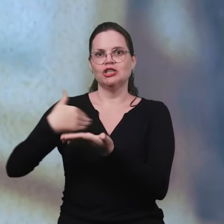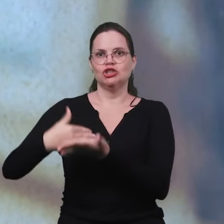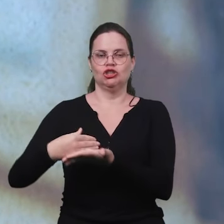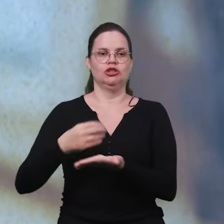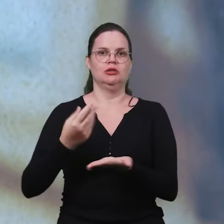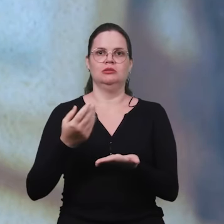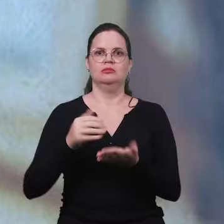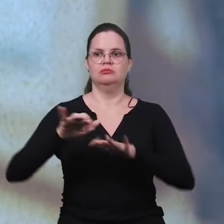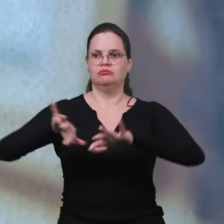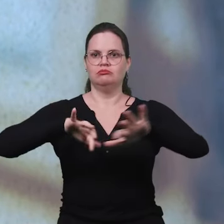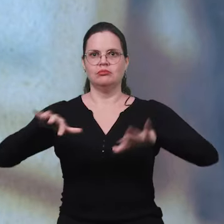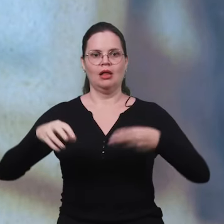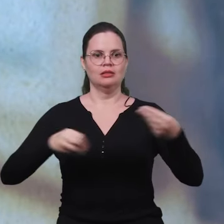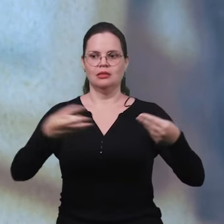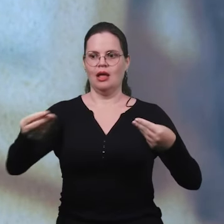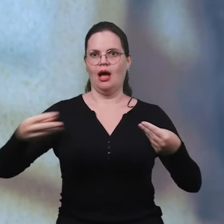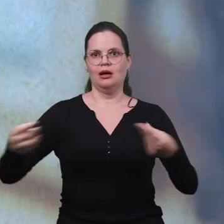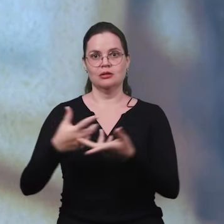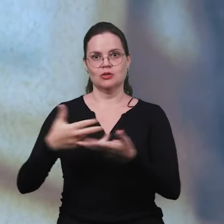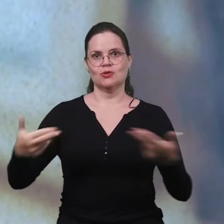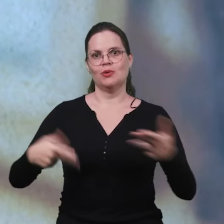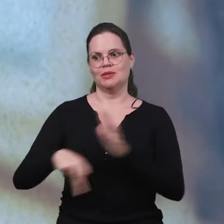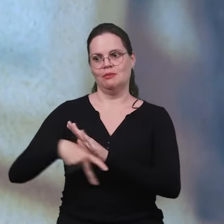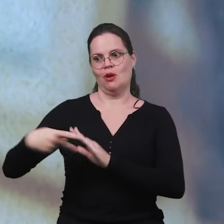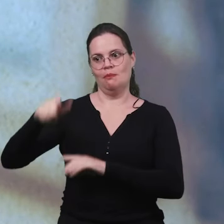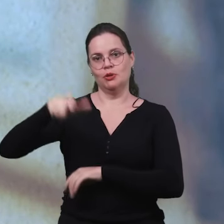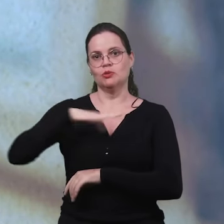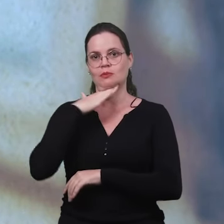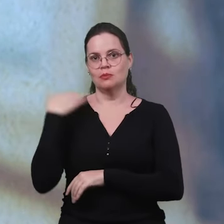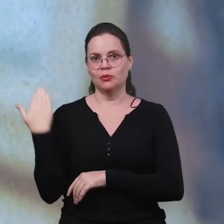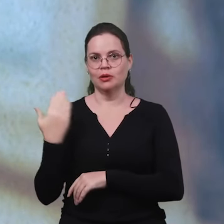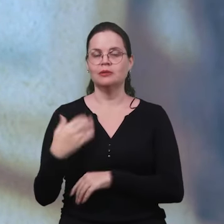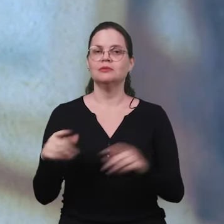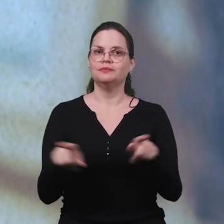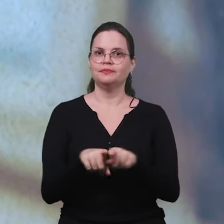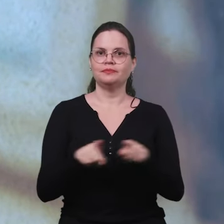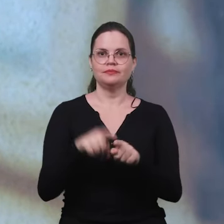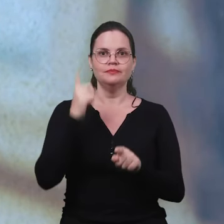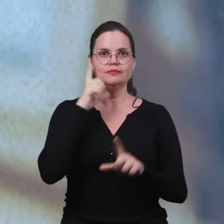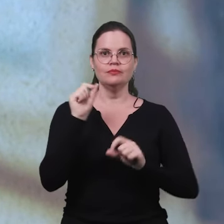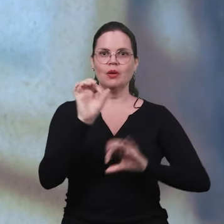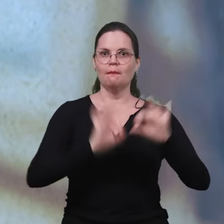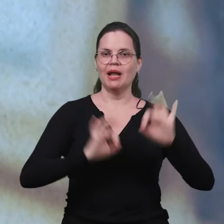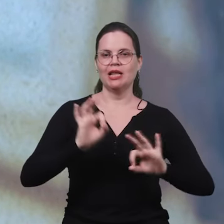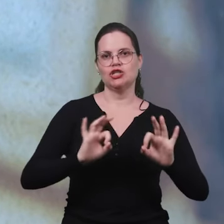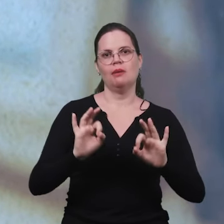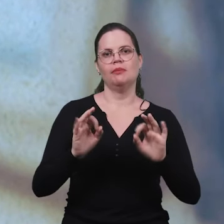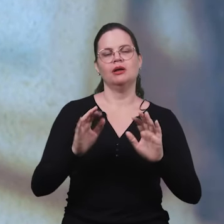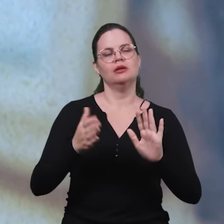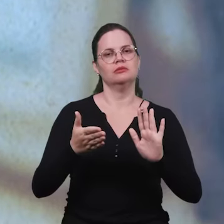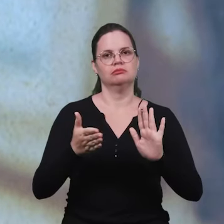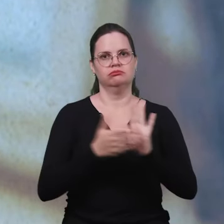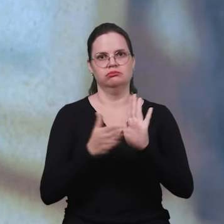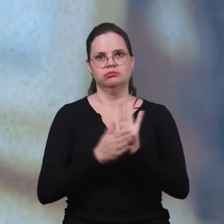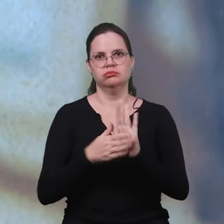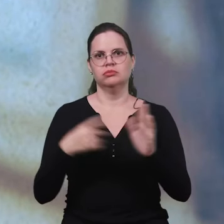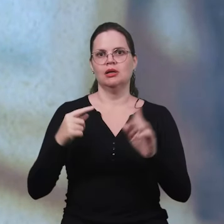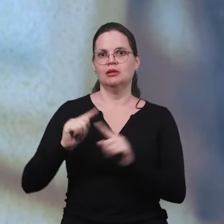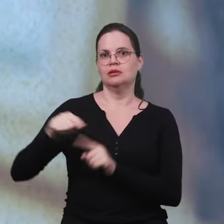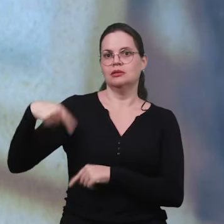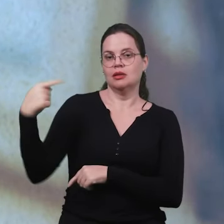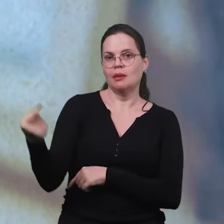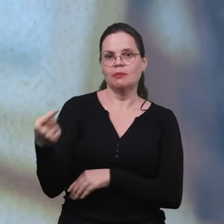é também uma das ferramentas que nós utilizamos no planejamento sucessório. Muitas vezes o casal vem, ou ali a esposa, o marido,